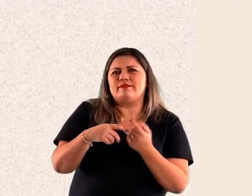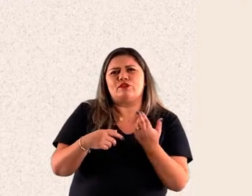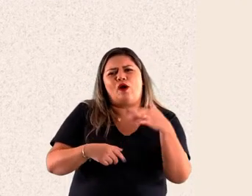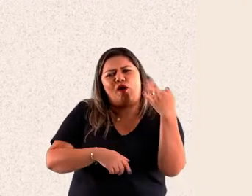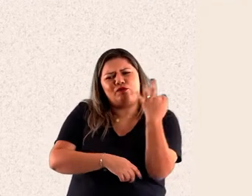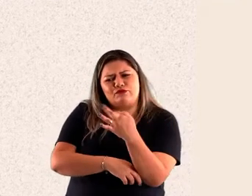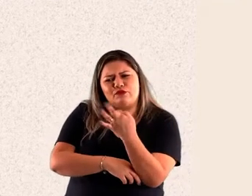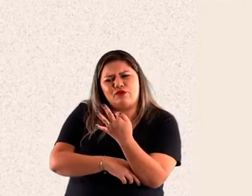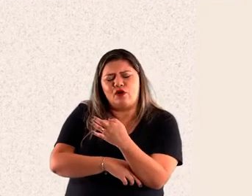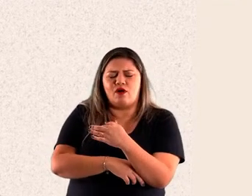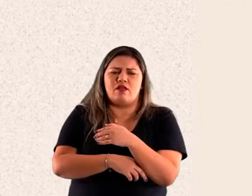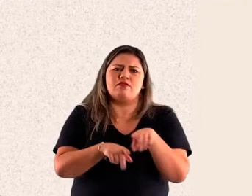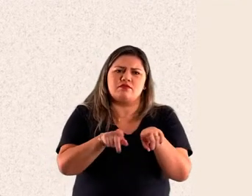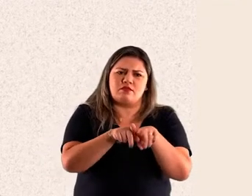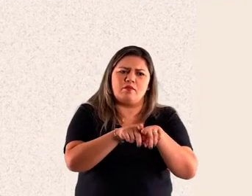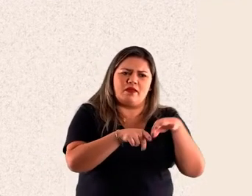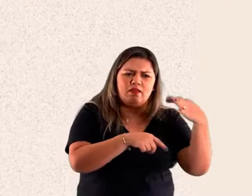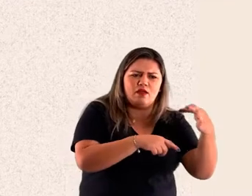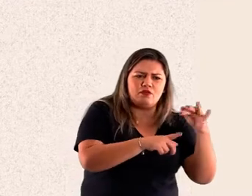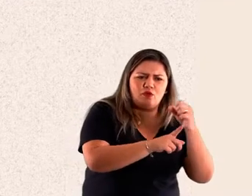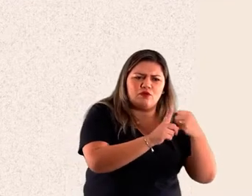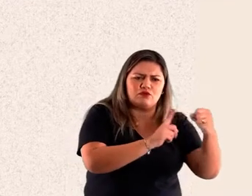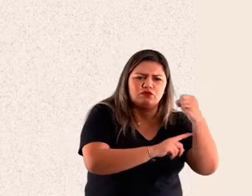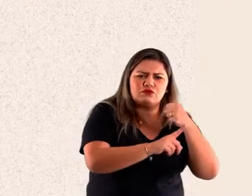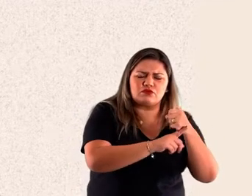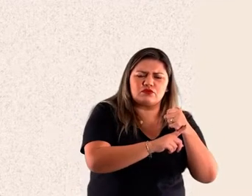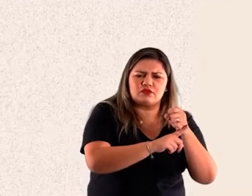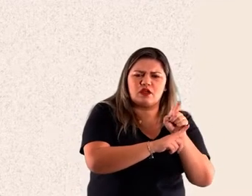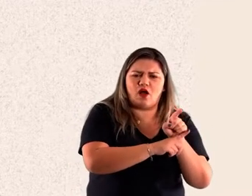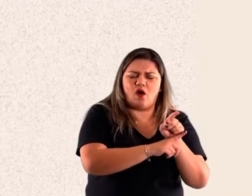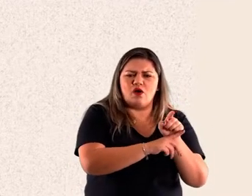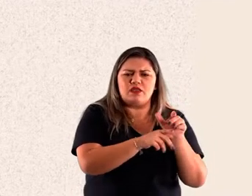dificultar o teu pensamento analítico agora